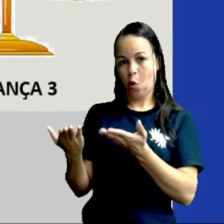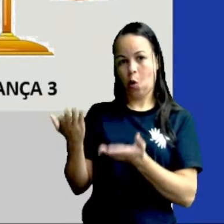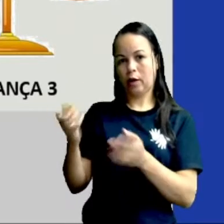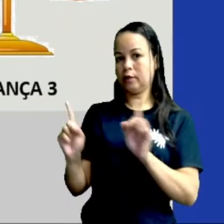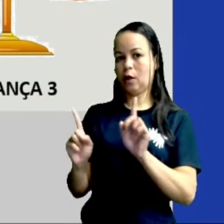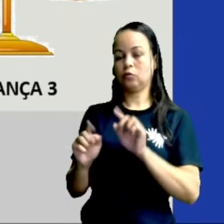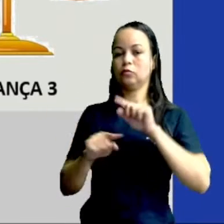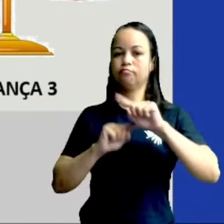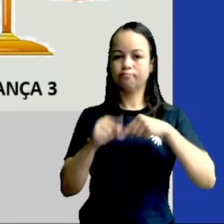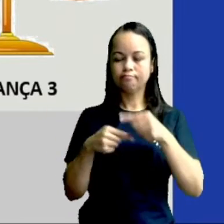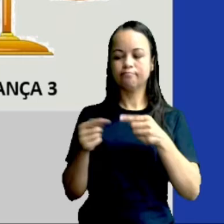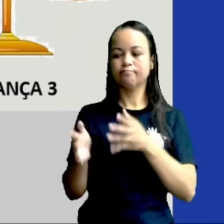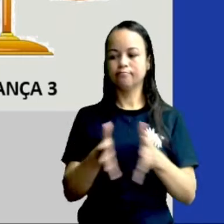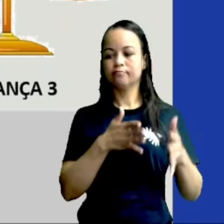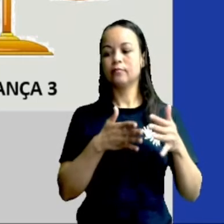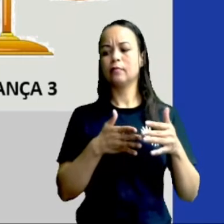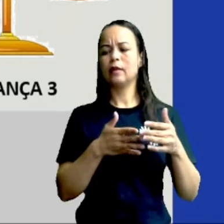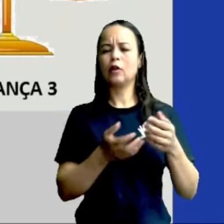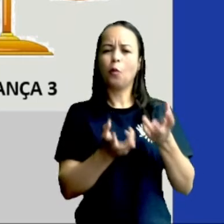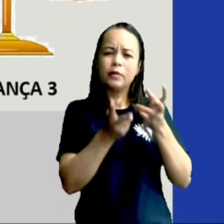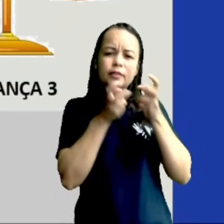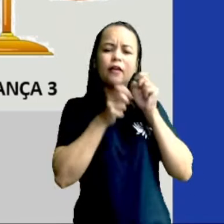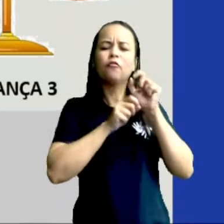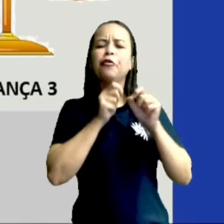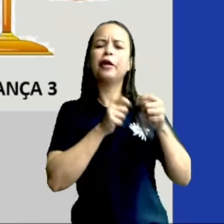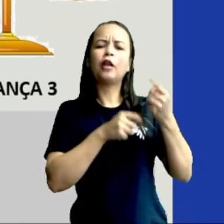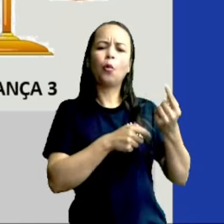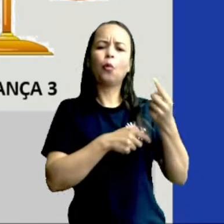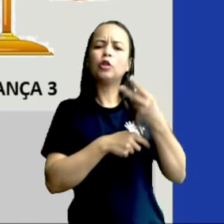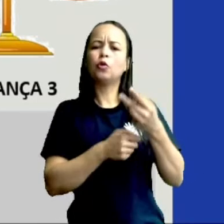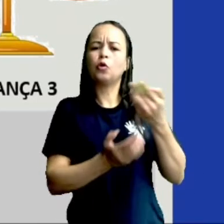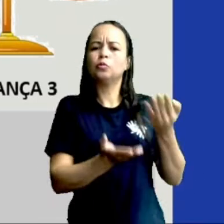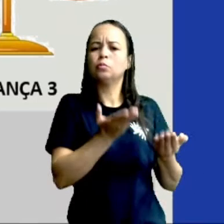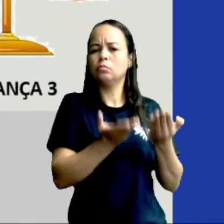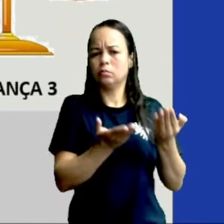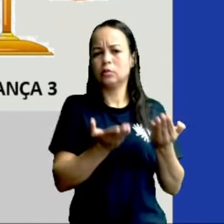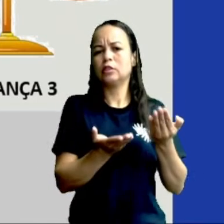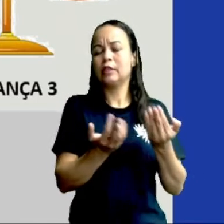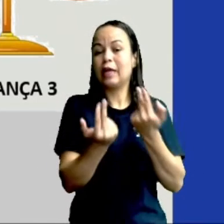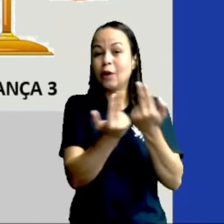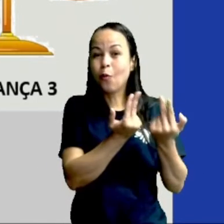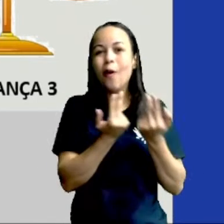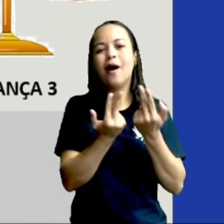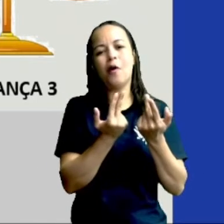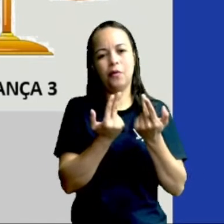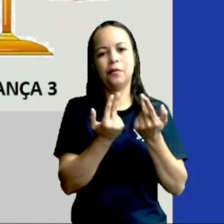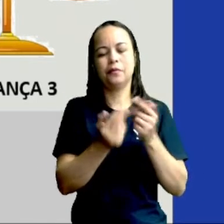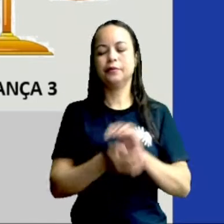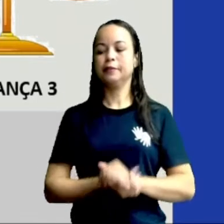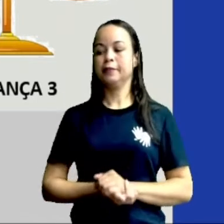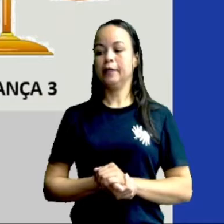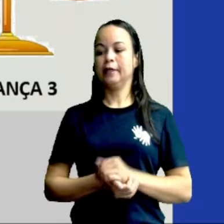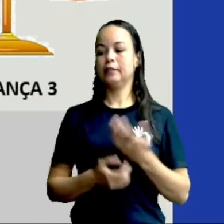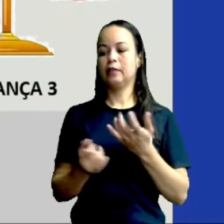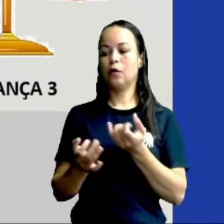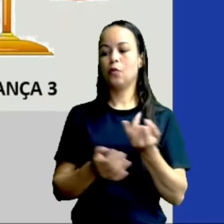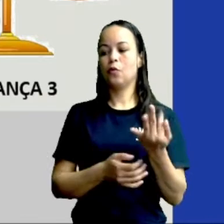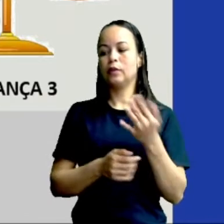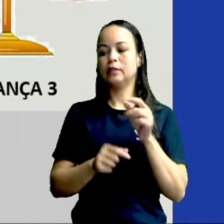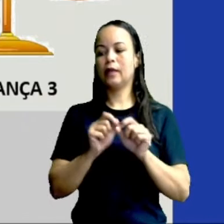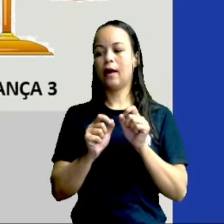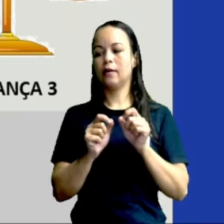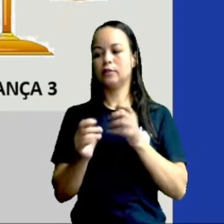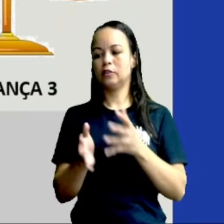sequência. Então, o que é que a gente observa aí na balança 1 e 2? Que há um equilíbrio, que eles estão no mesmo nível, eles estão